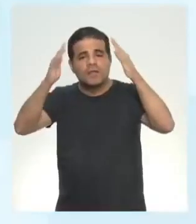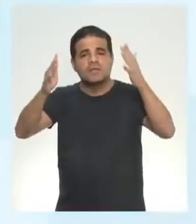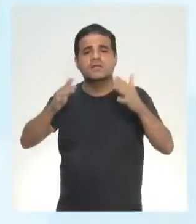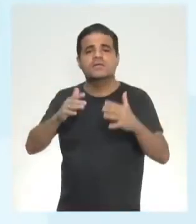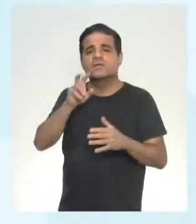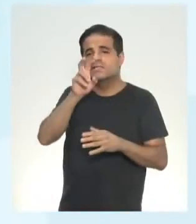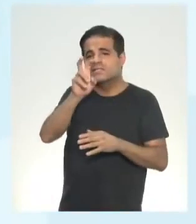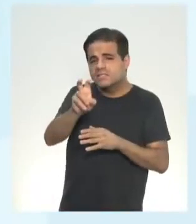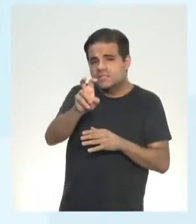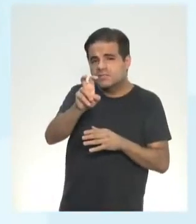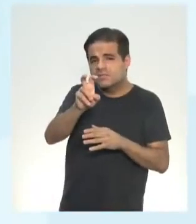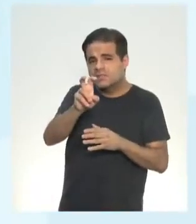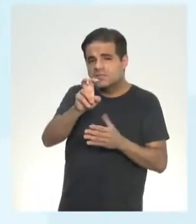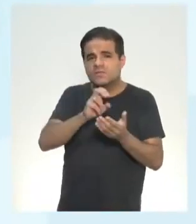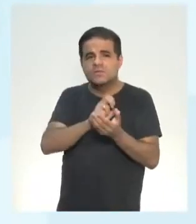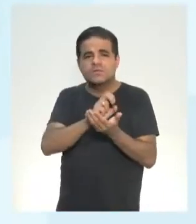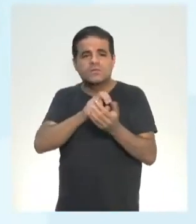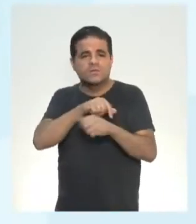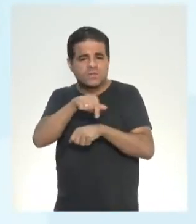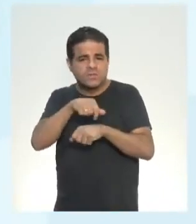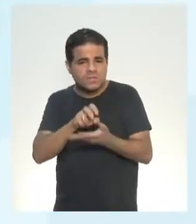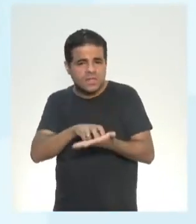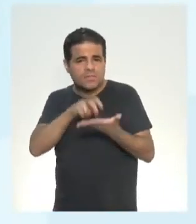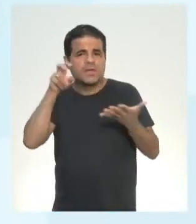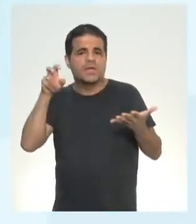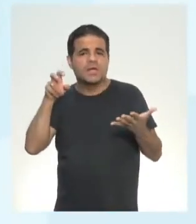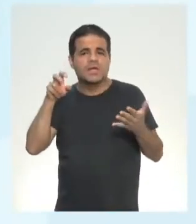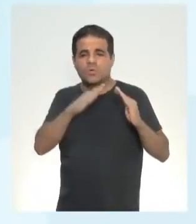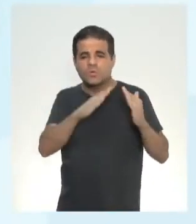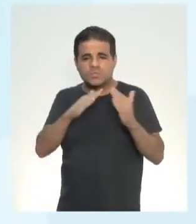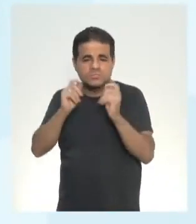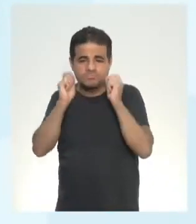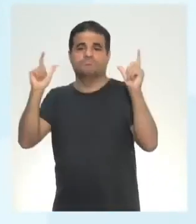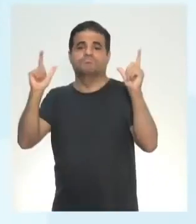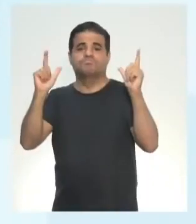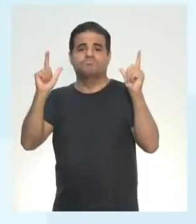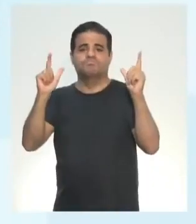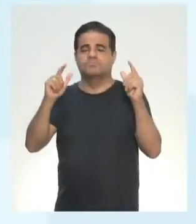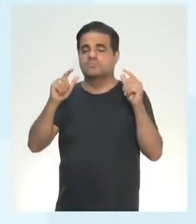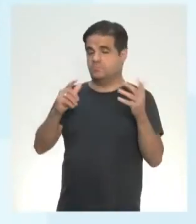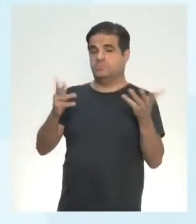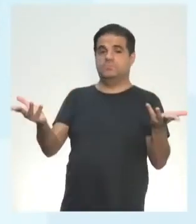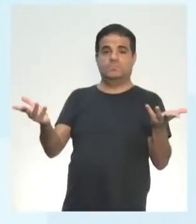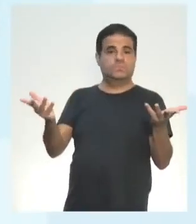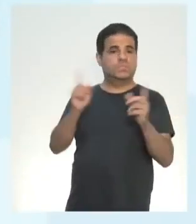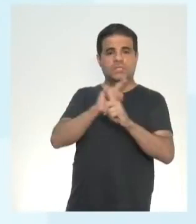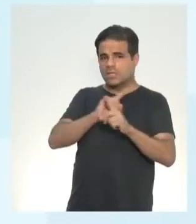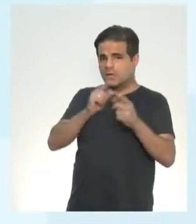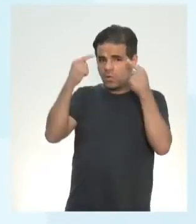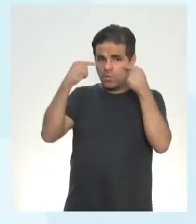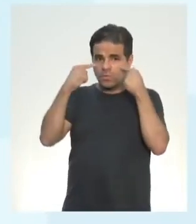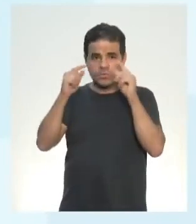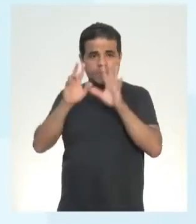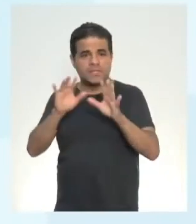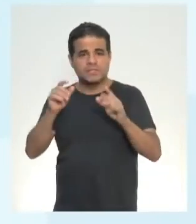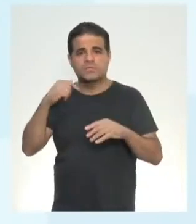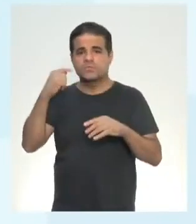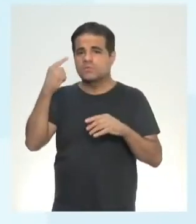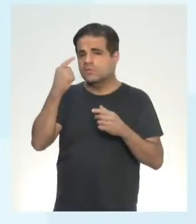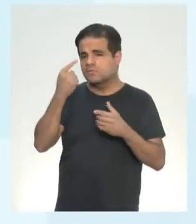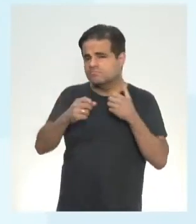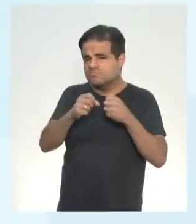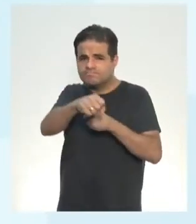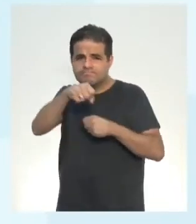Eram 5 horas da manhã, e o Cortiço acordava, abrindo não os olhos, mas a